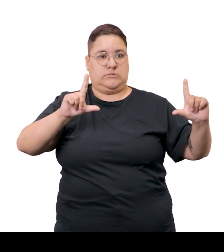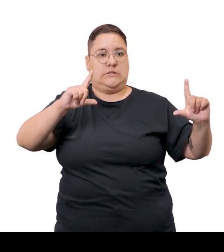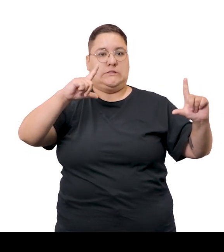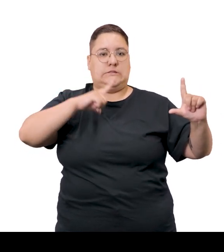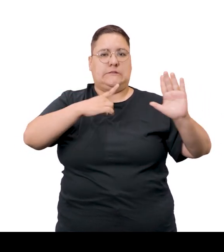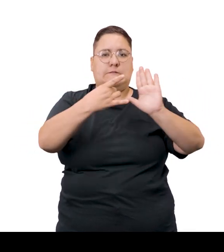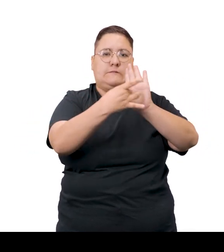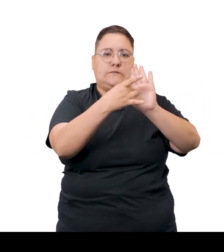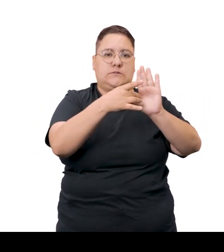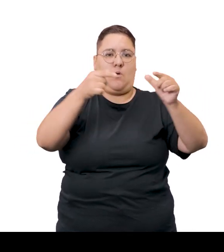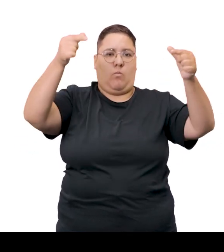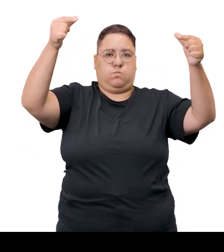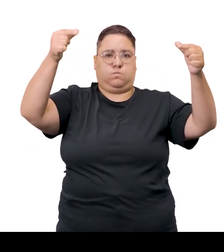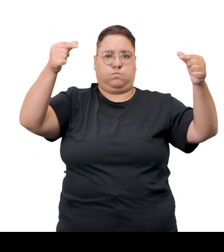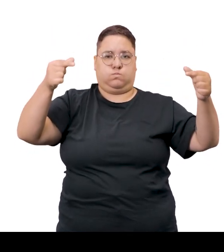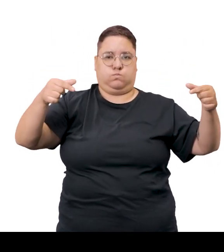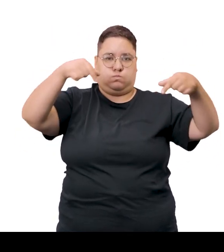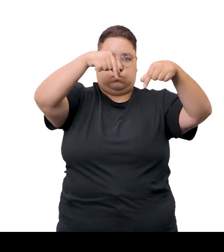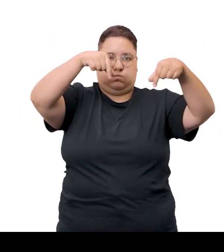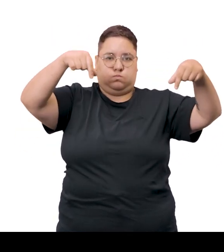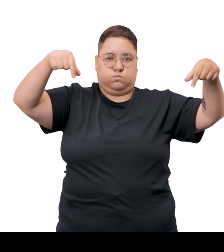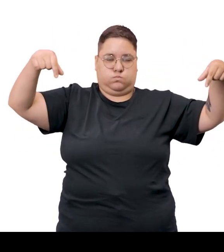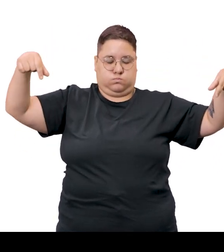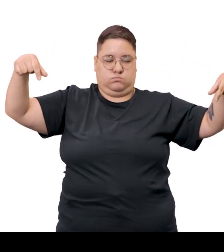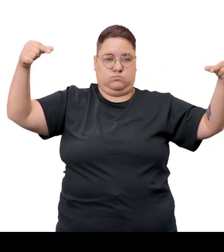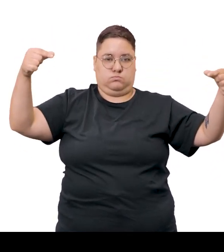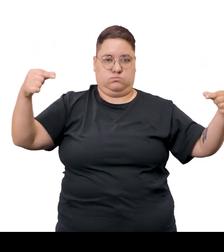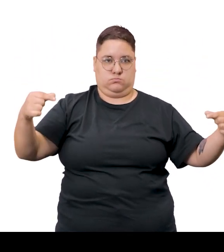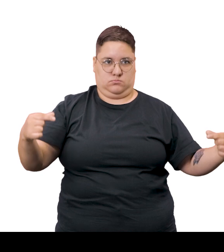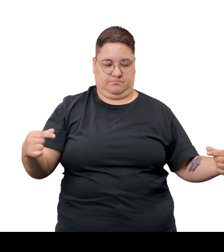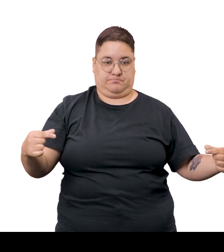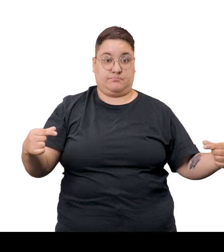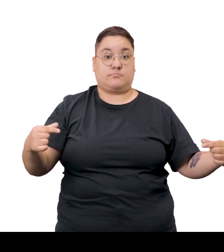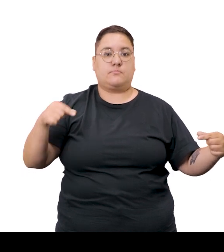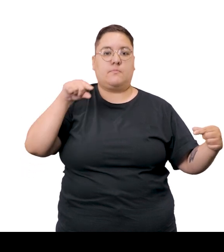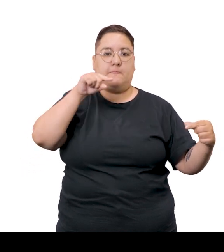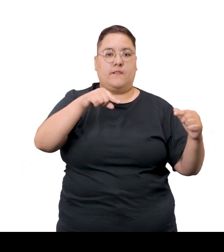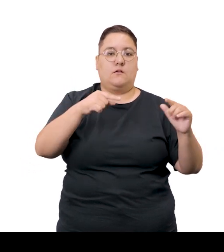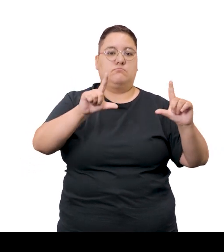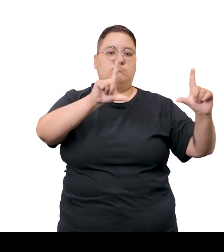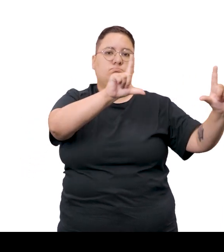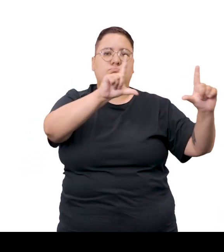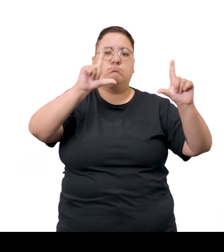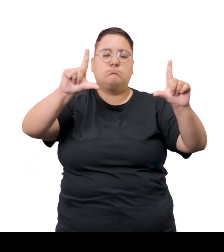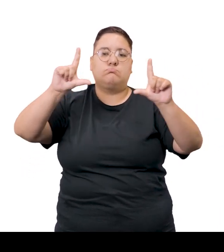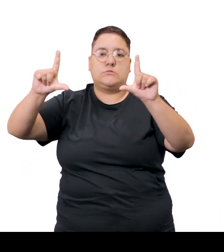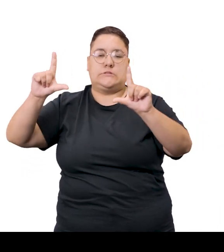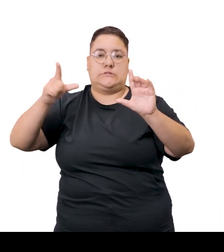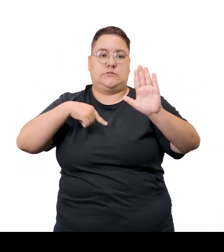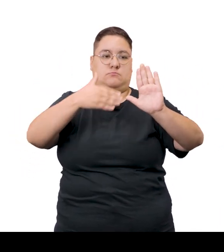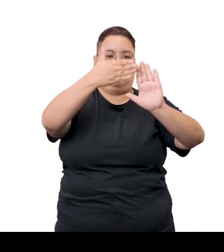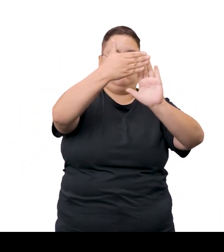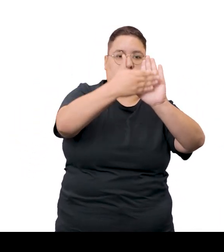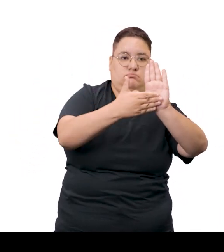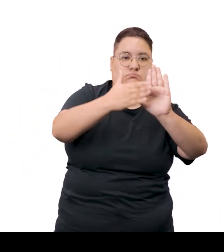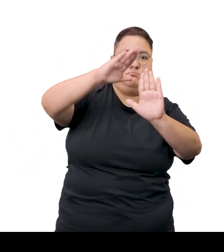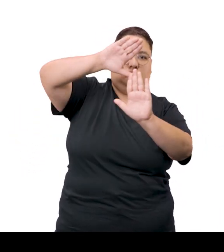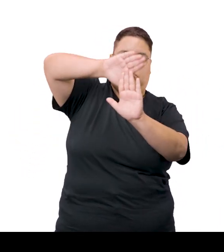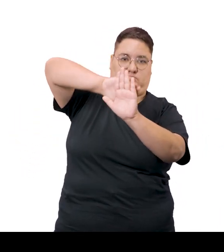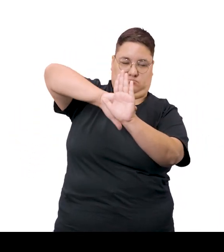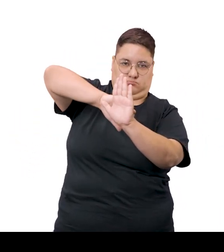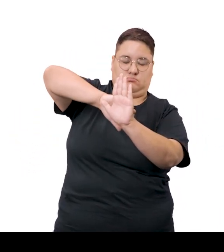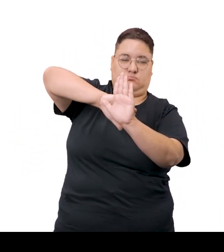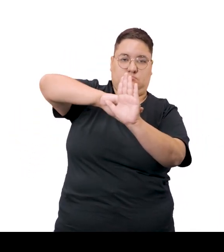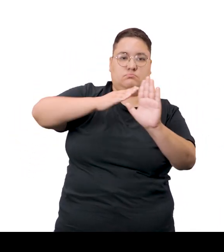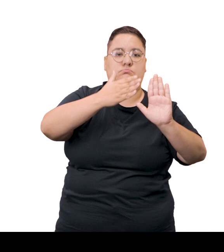vertical. As obras que ficam emolduradas no vidro têm frente e verso. Na frente, a obra, e